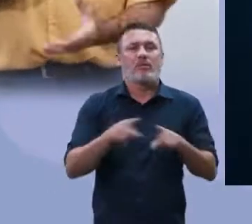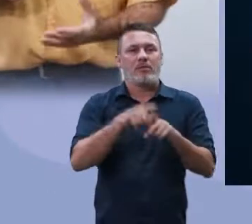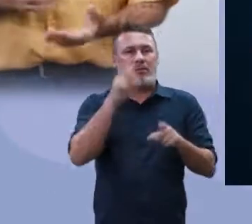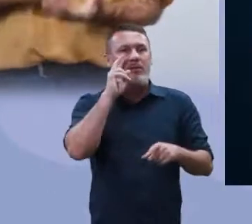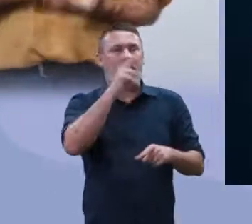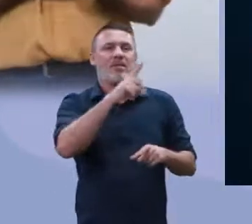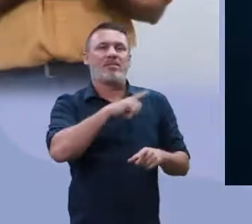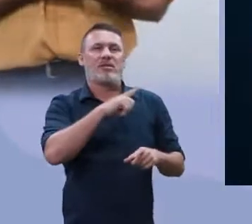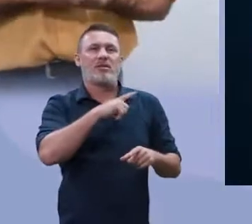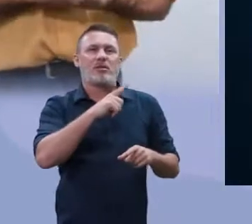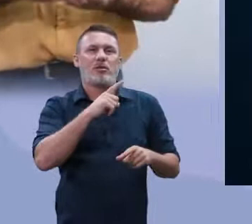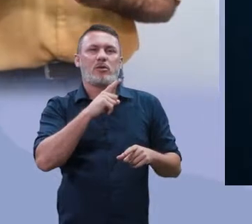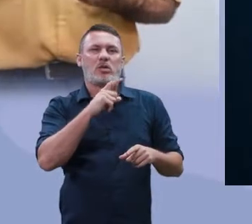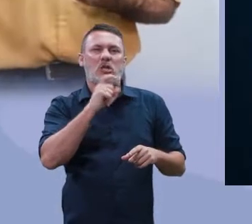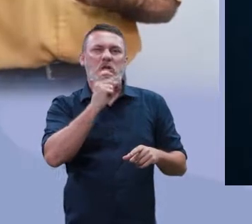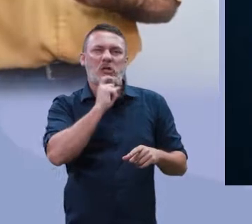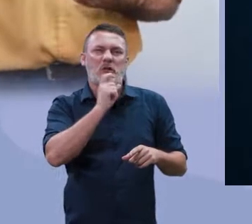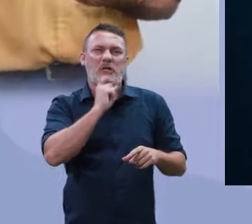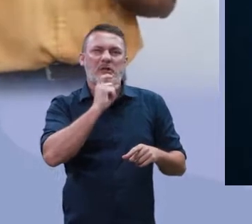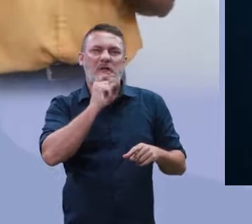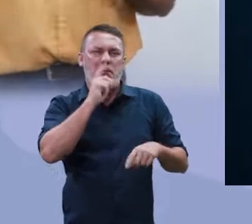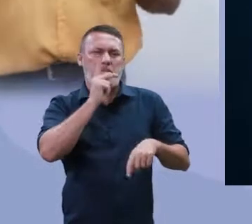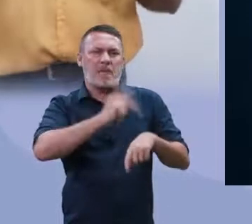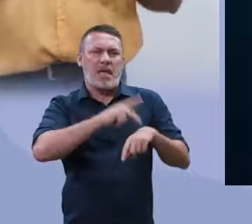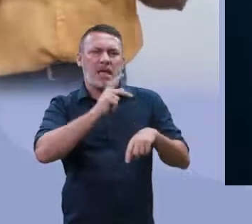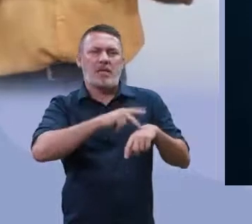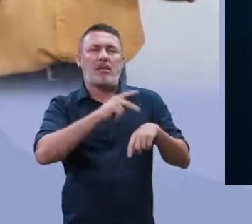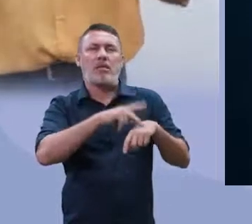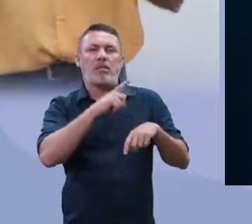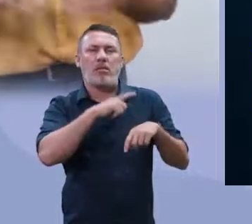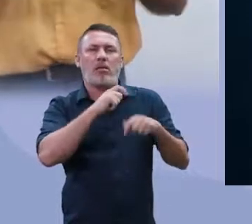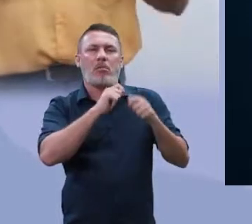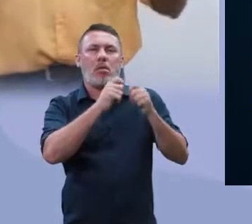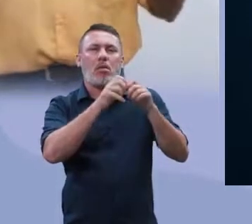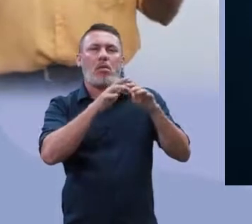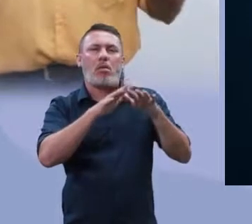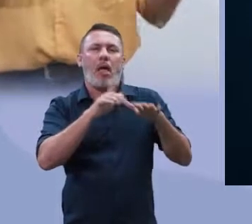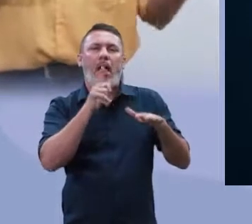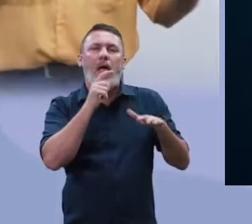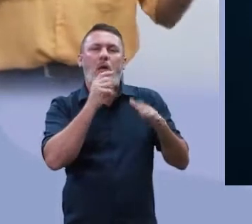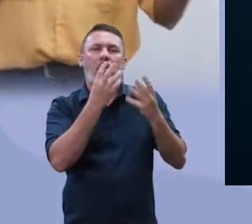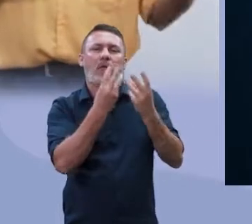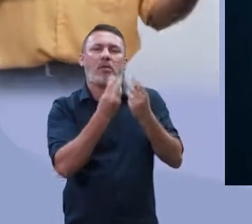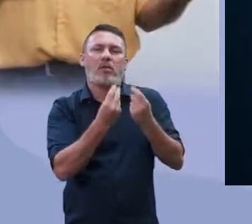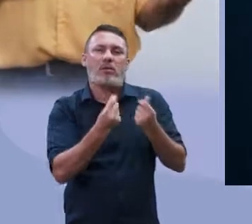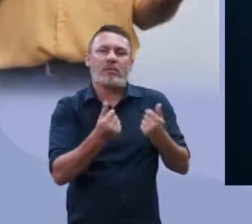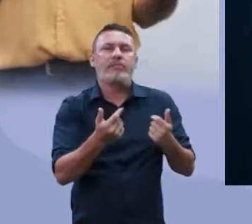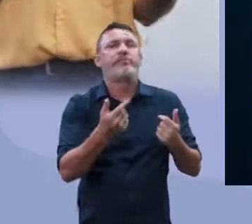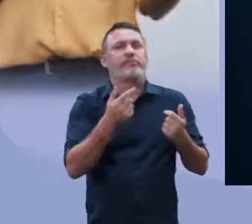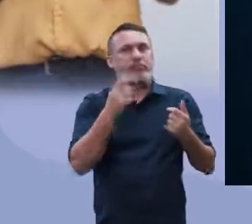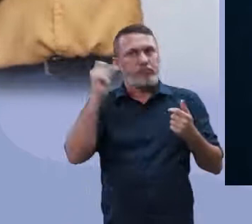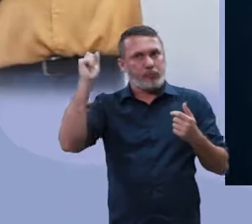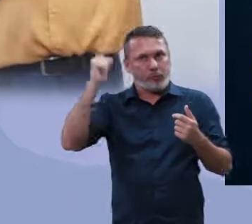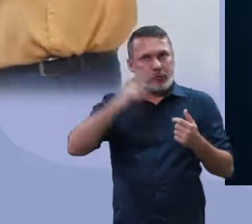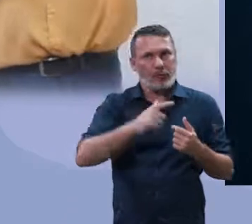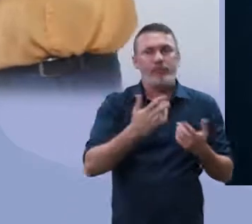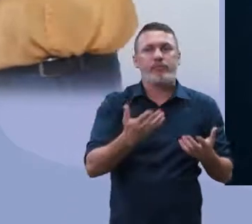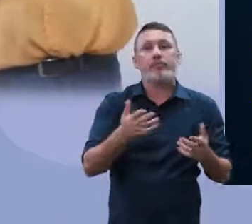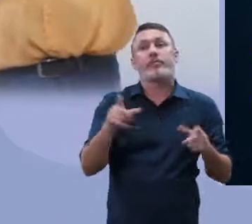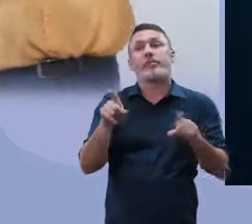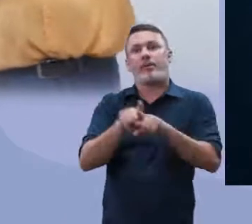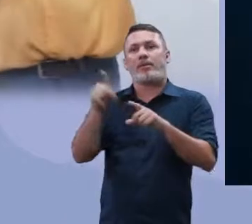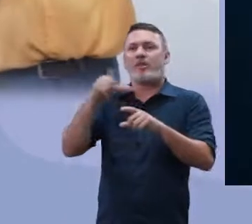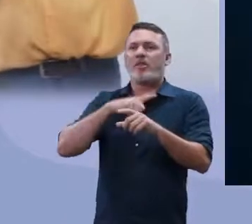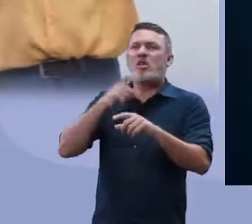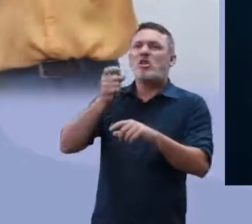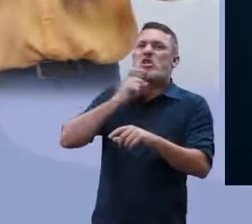das calotas polares, aumentando, no caso aí, as águas oceânicas, entre outros. Assim como também o próprio derretimento